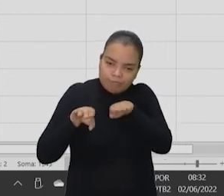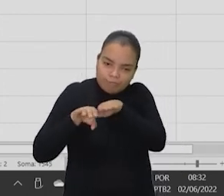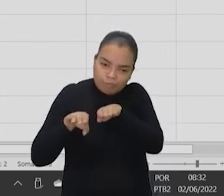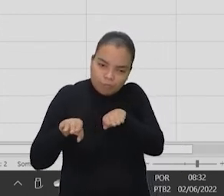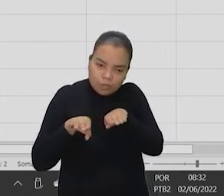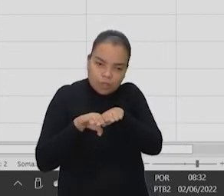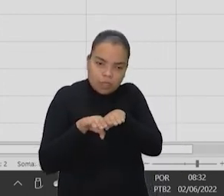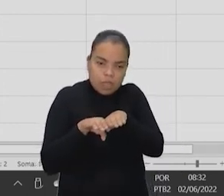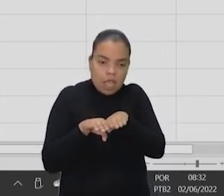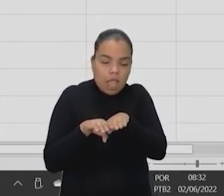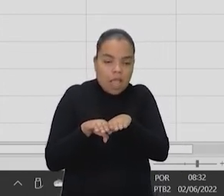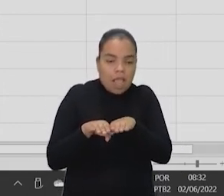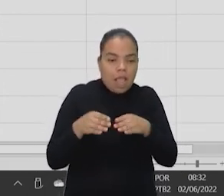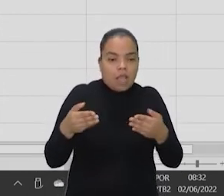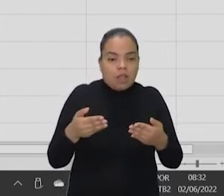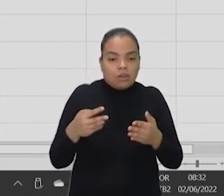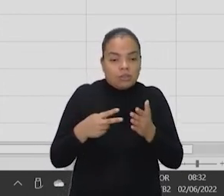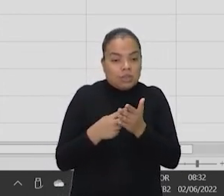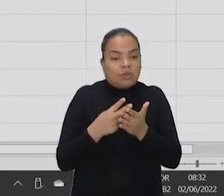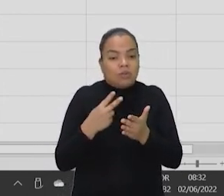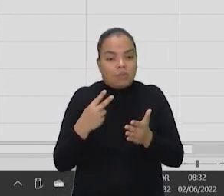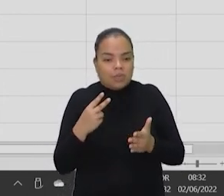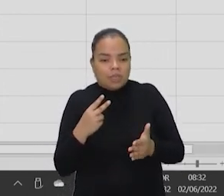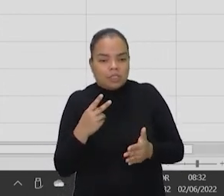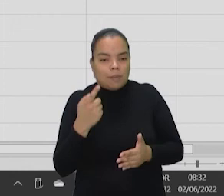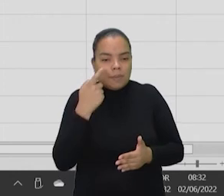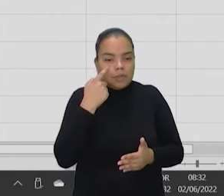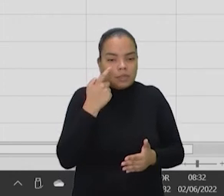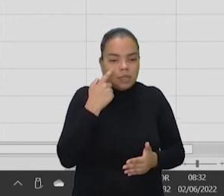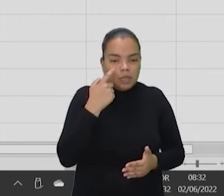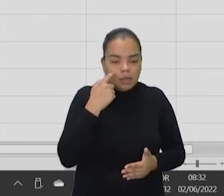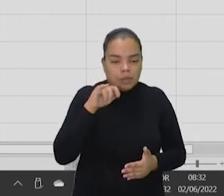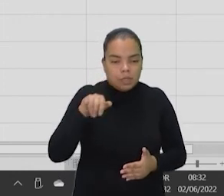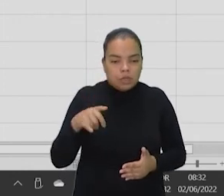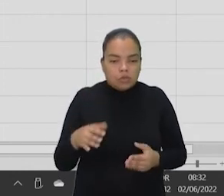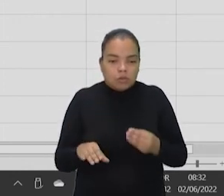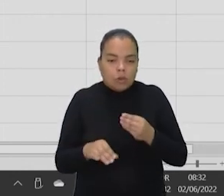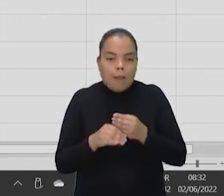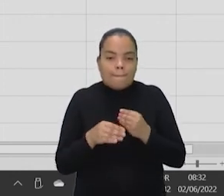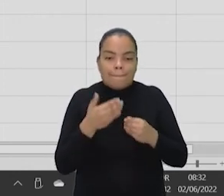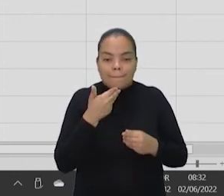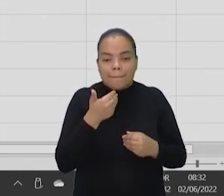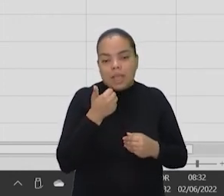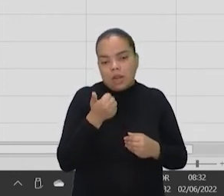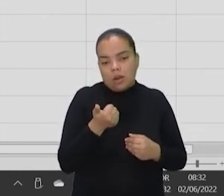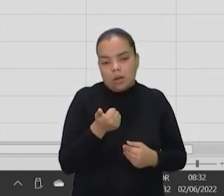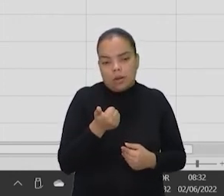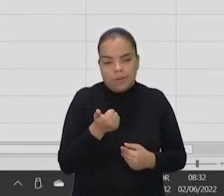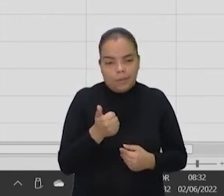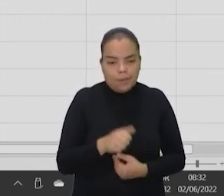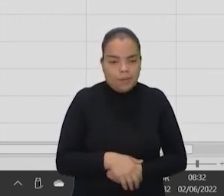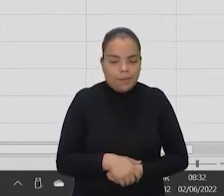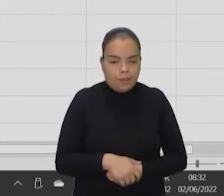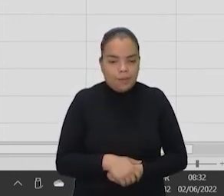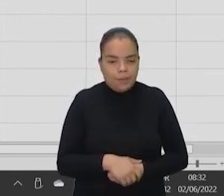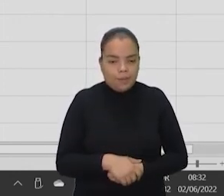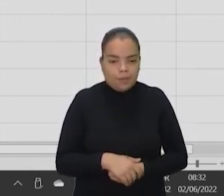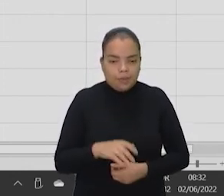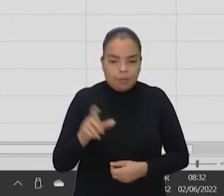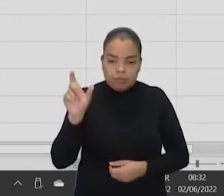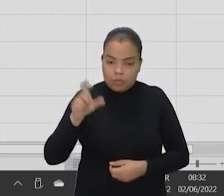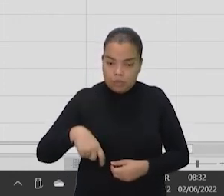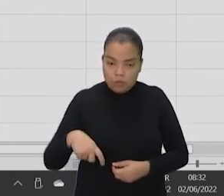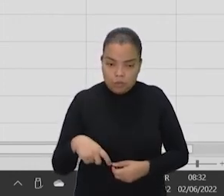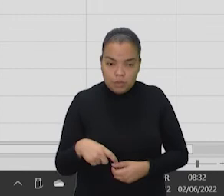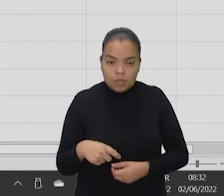composto ou simples. A partir do segundo mês, você já percebe que os juros compostos já fica melhor. Então, nas cobranças de cartão de crédito,